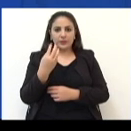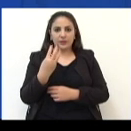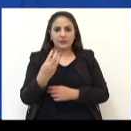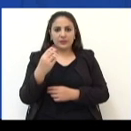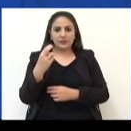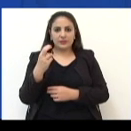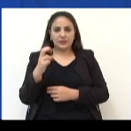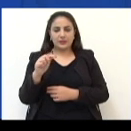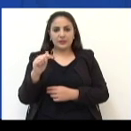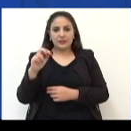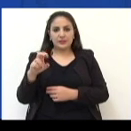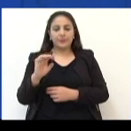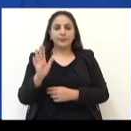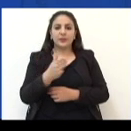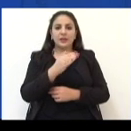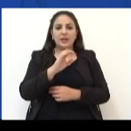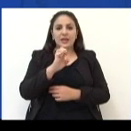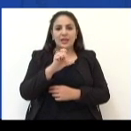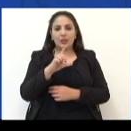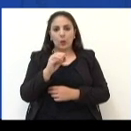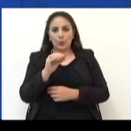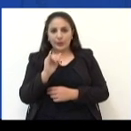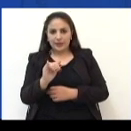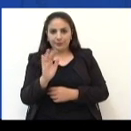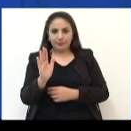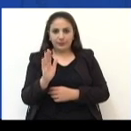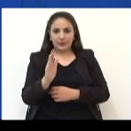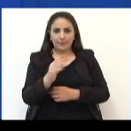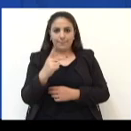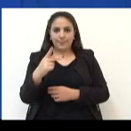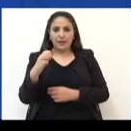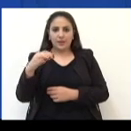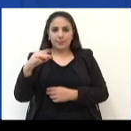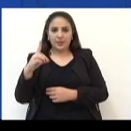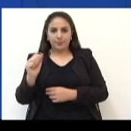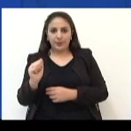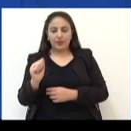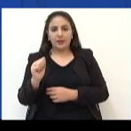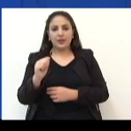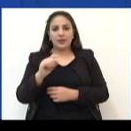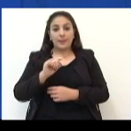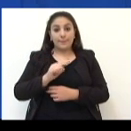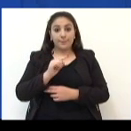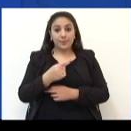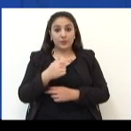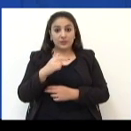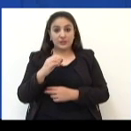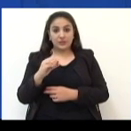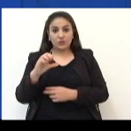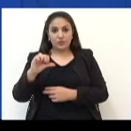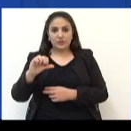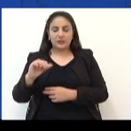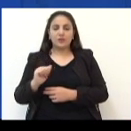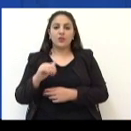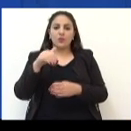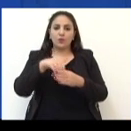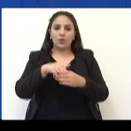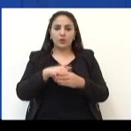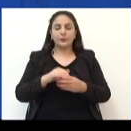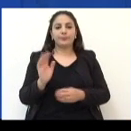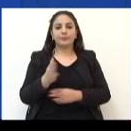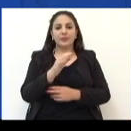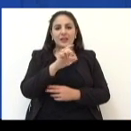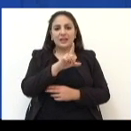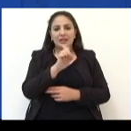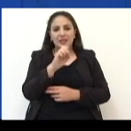1.375. João Eloy da Costa, do PMDB, 1.907 votos. Leandro Rosso,